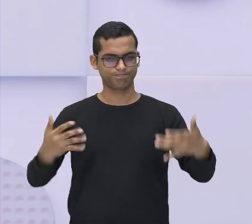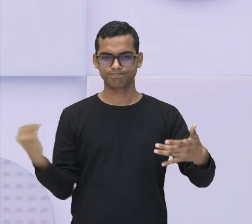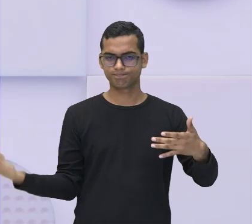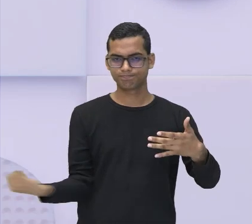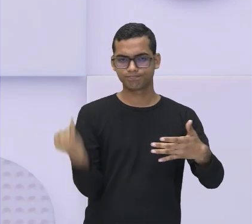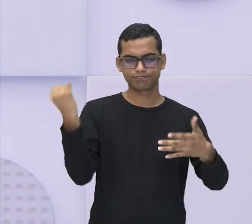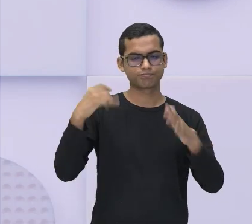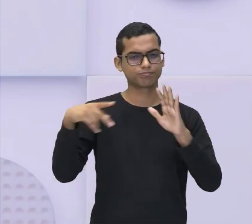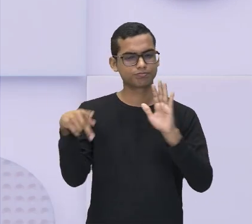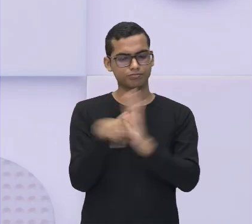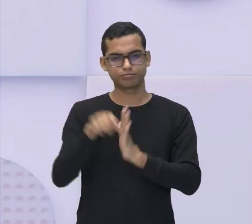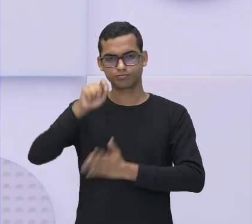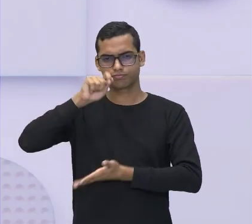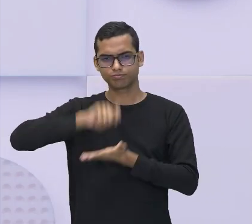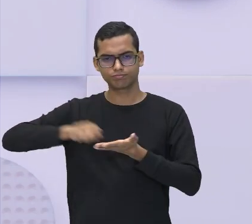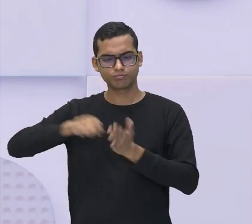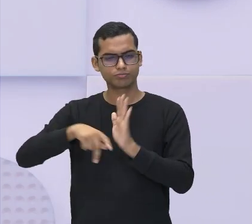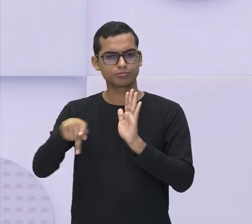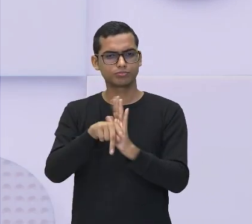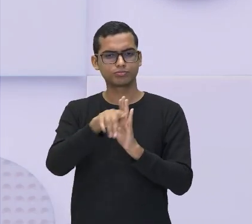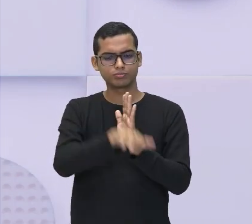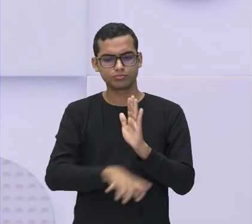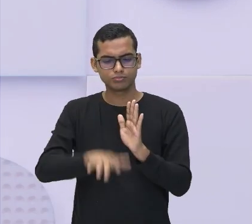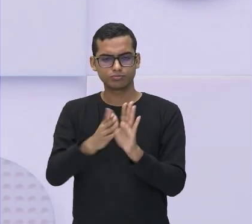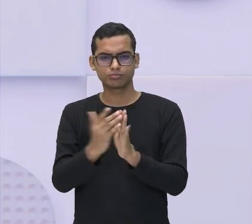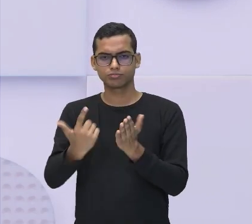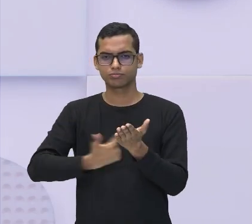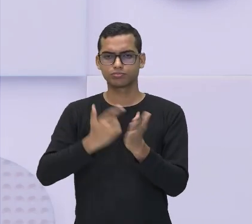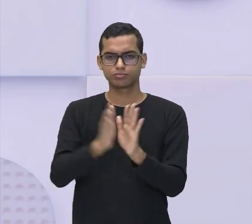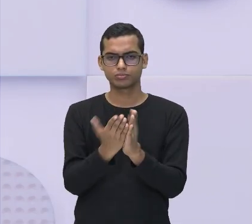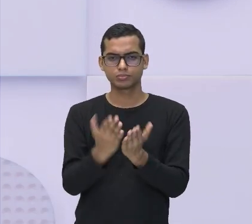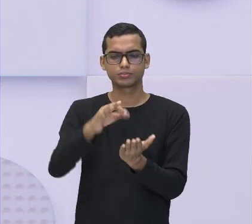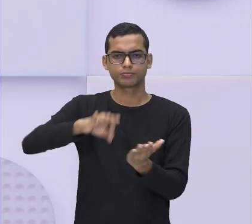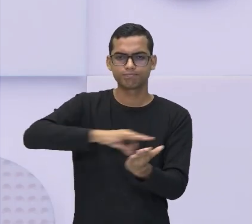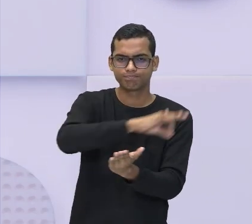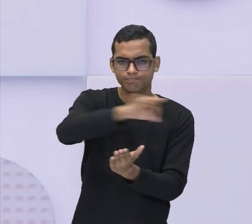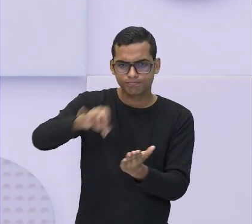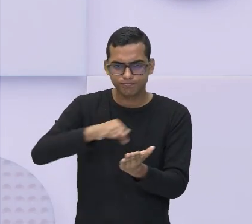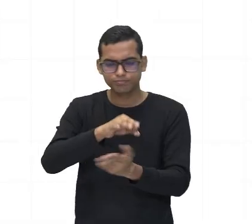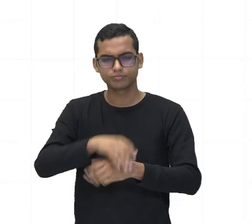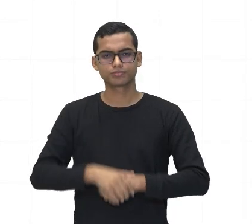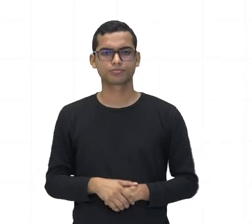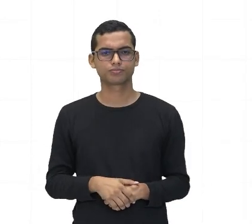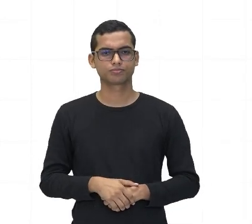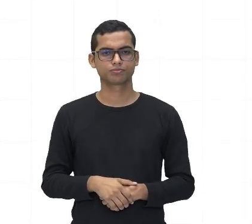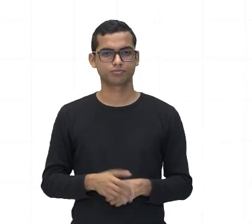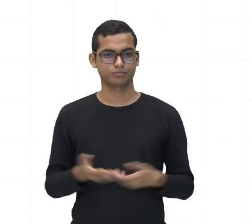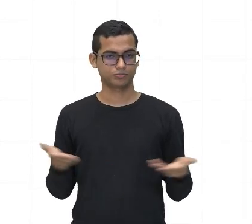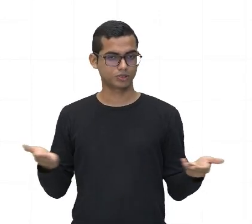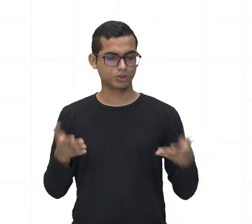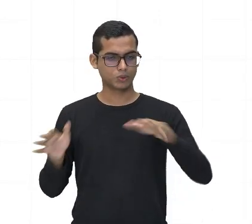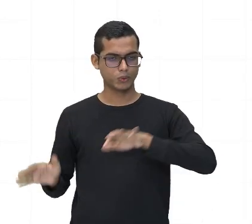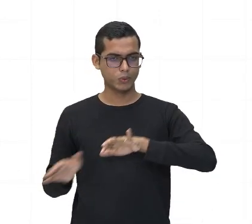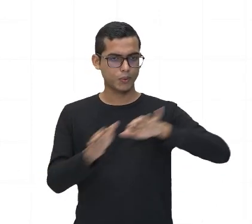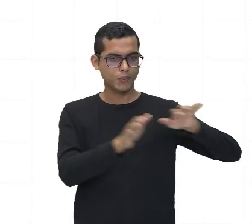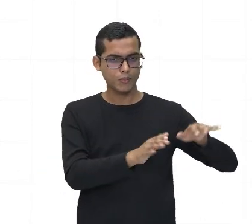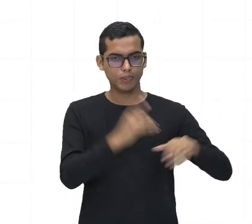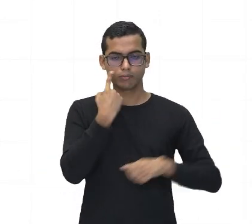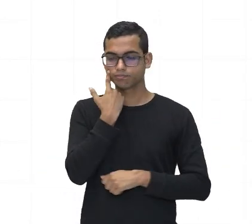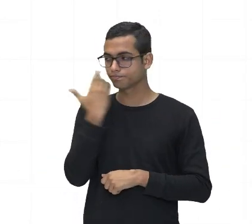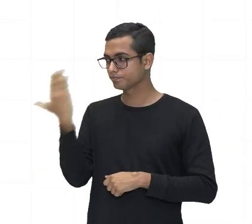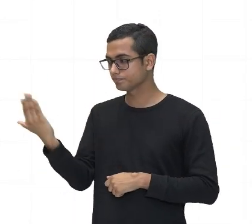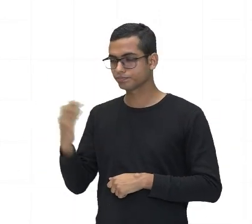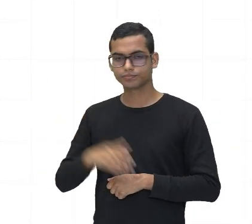quero fazer mais um passo sobre as diferenças entre as tradições religiosas orientais e